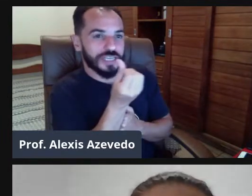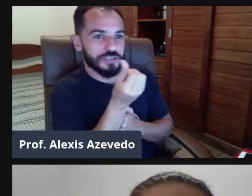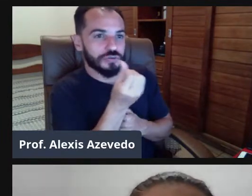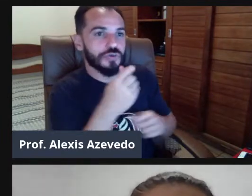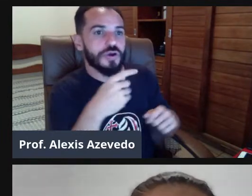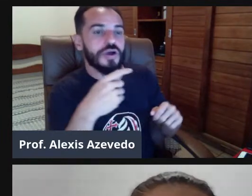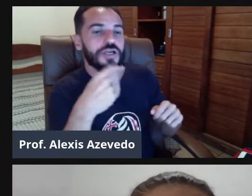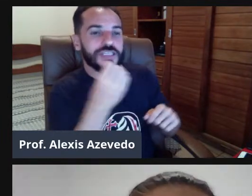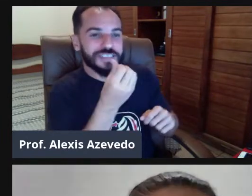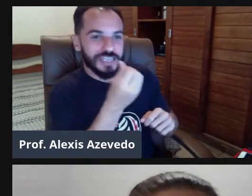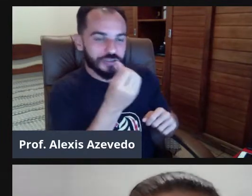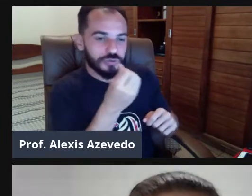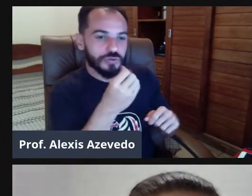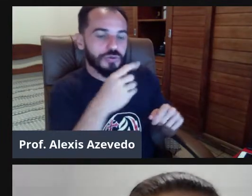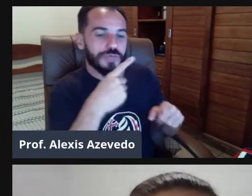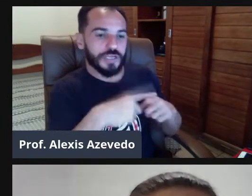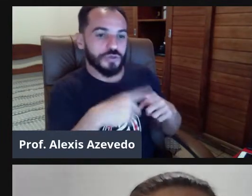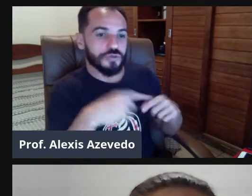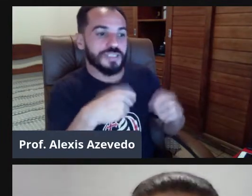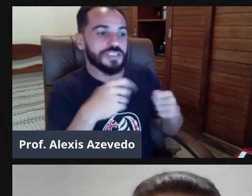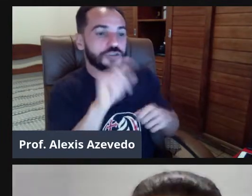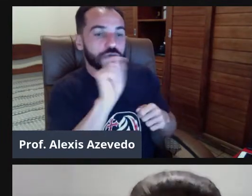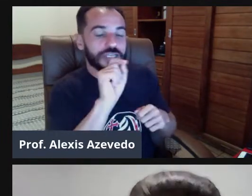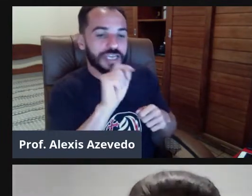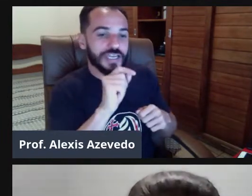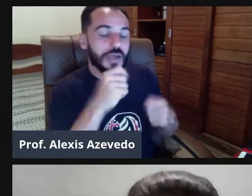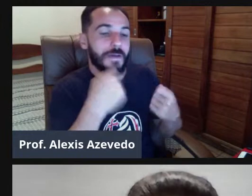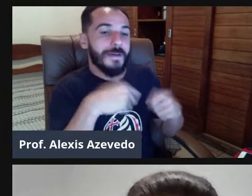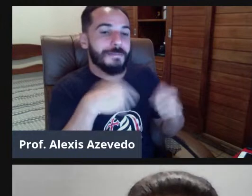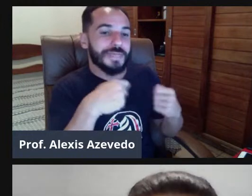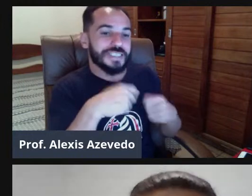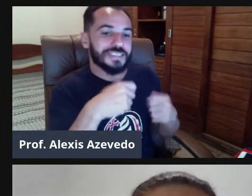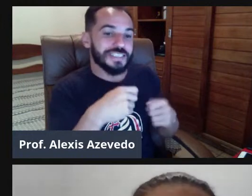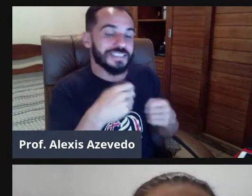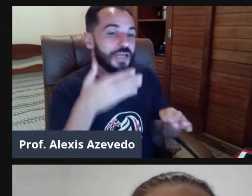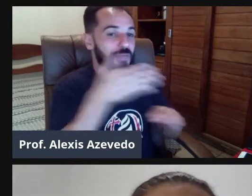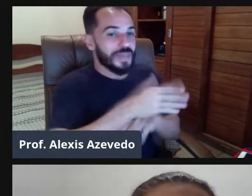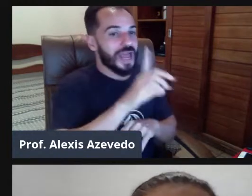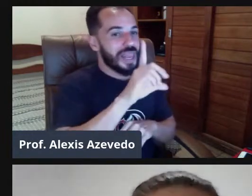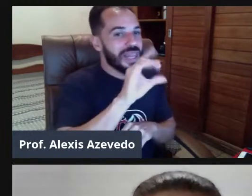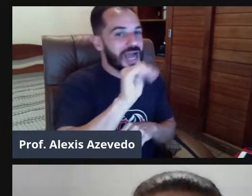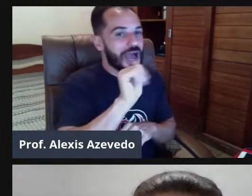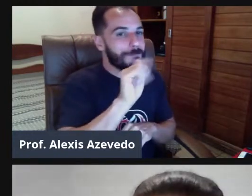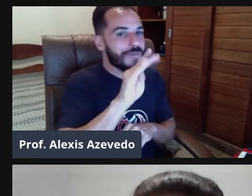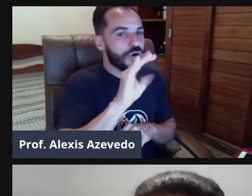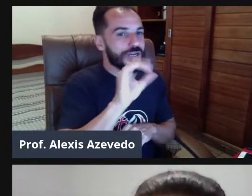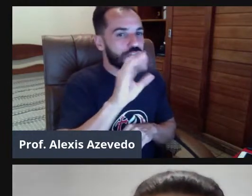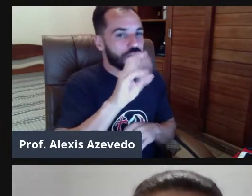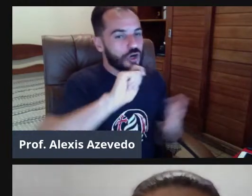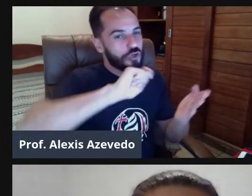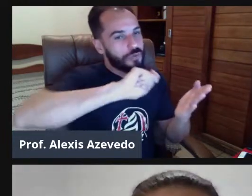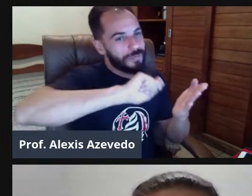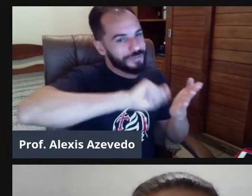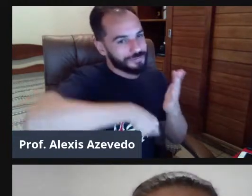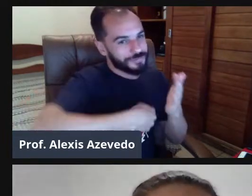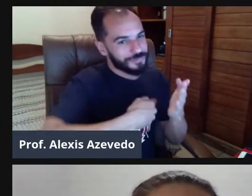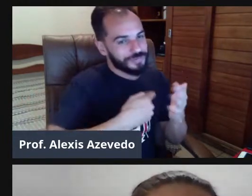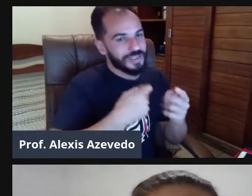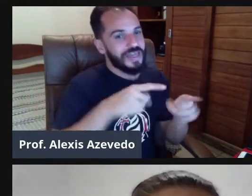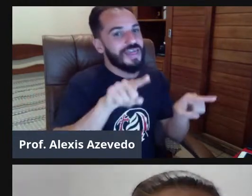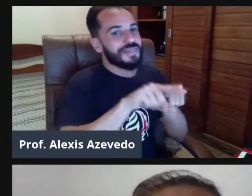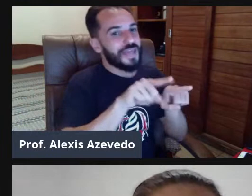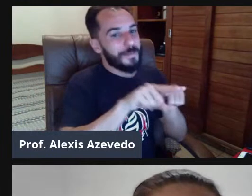licenciatura, educação fundamental. Ele se matricula nesse laboratório e se matricula também em